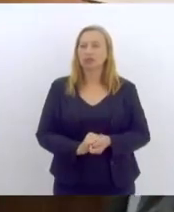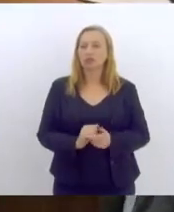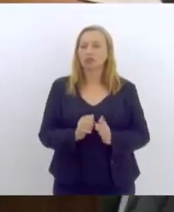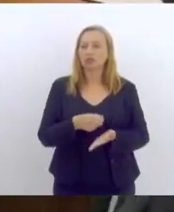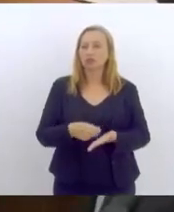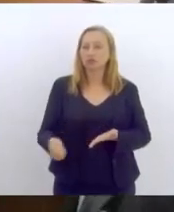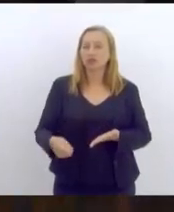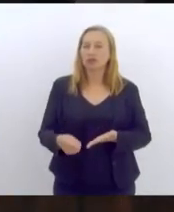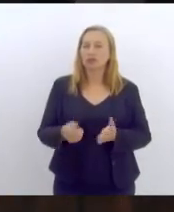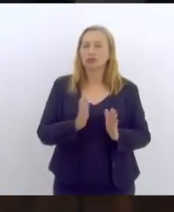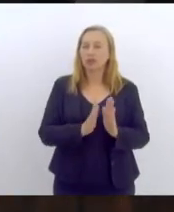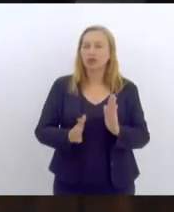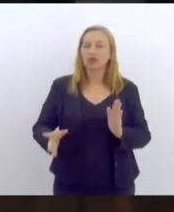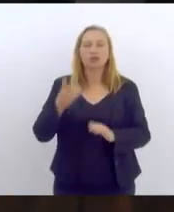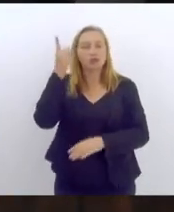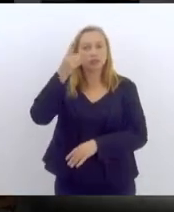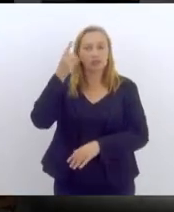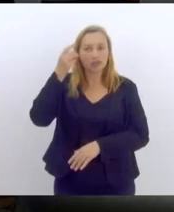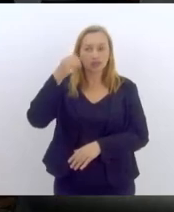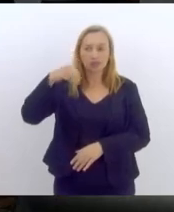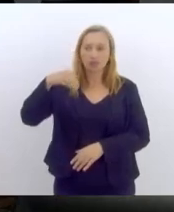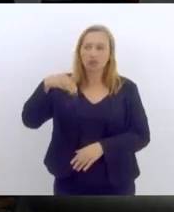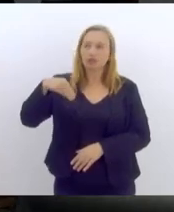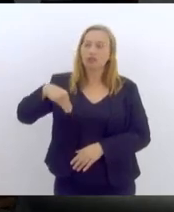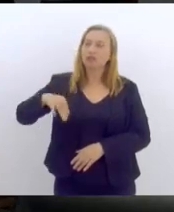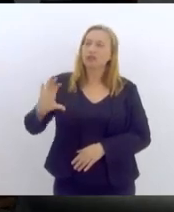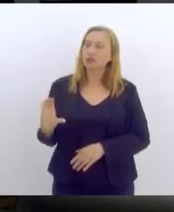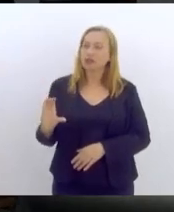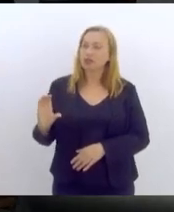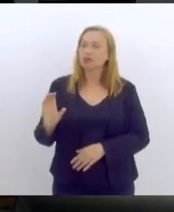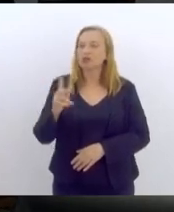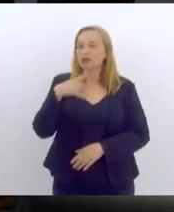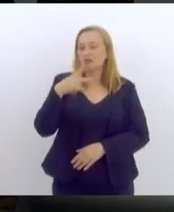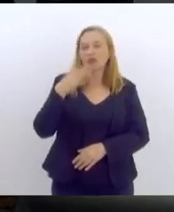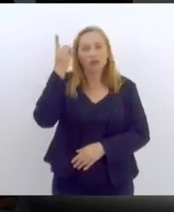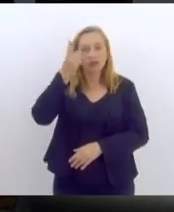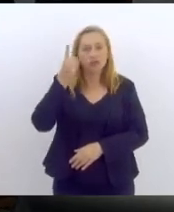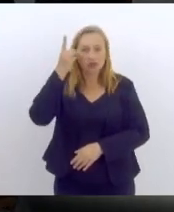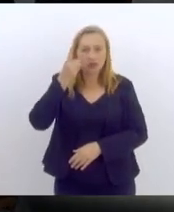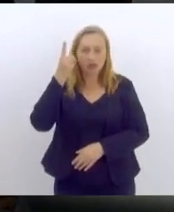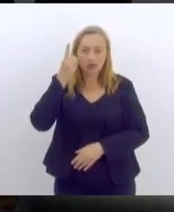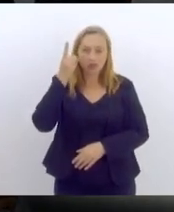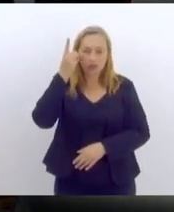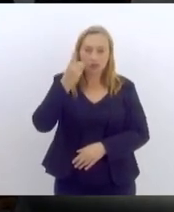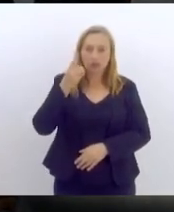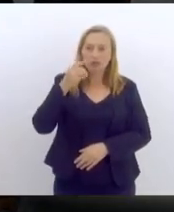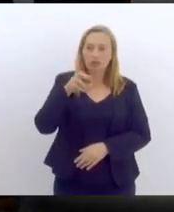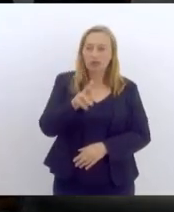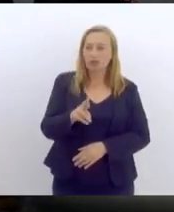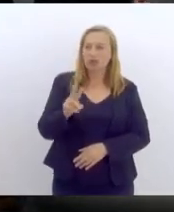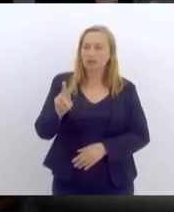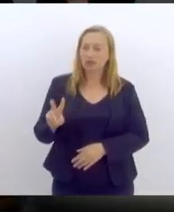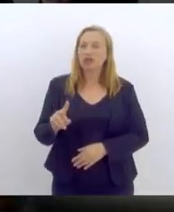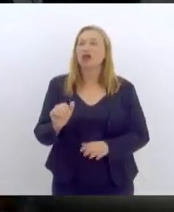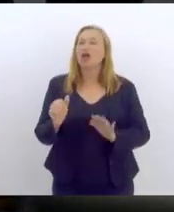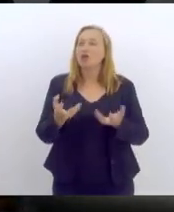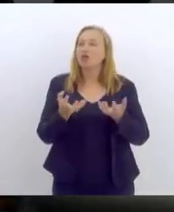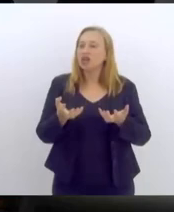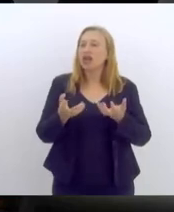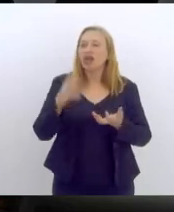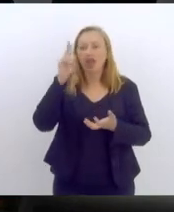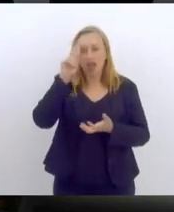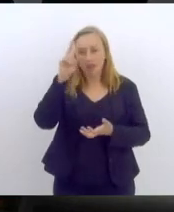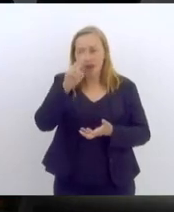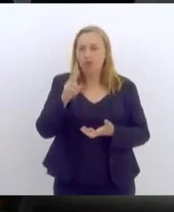Pela ordem, deputado Carlos Mink. Em relação ao que falou o deputado Rosenberg, eu queria lembrar o seguinte. Há algum